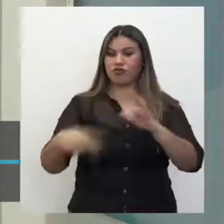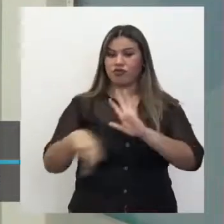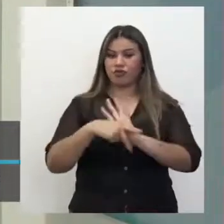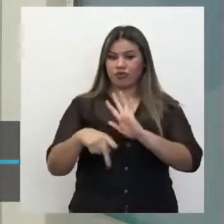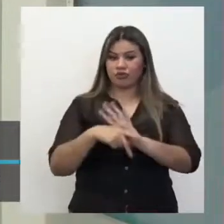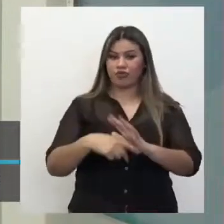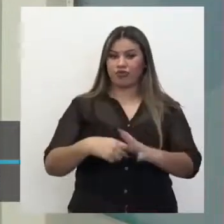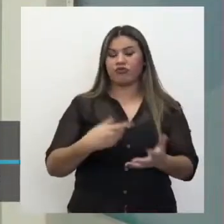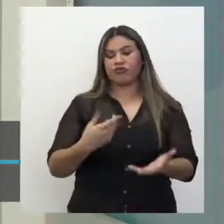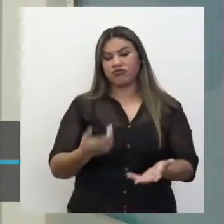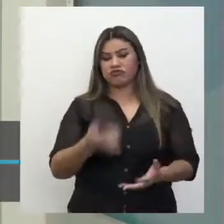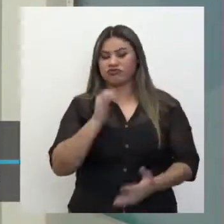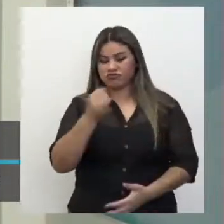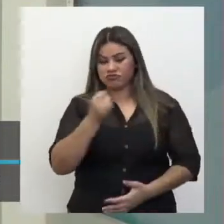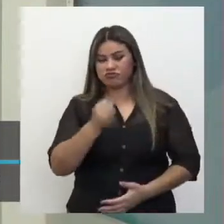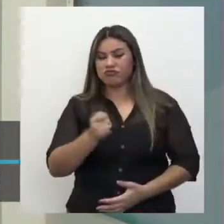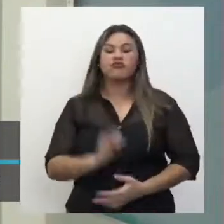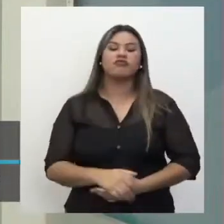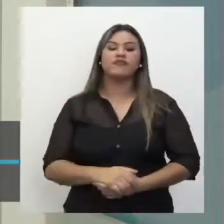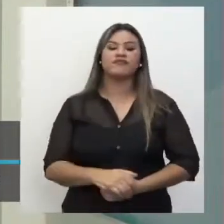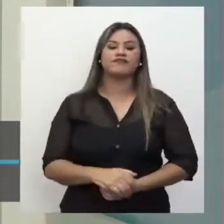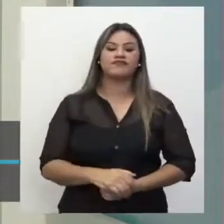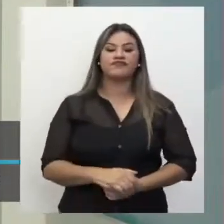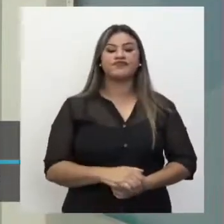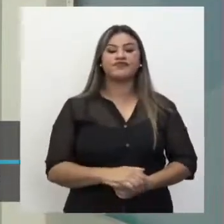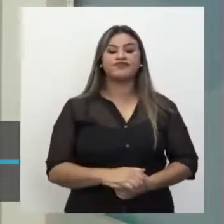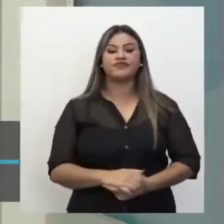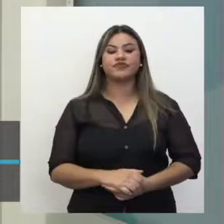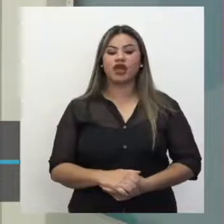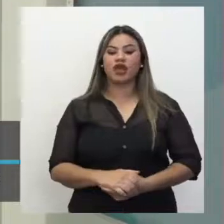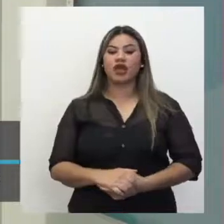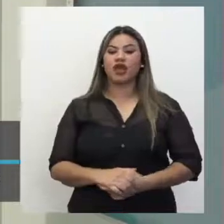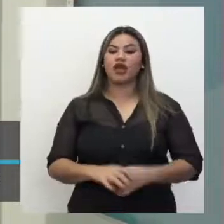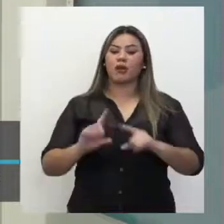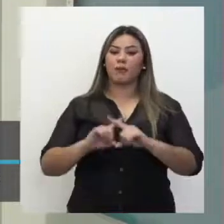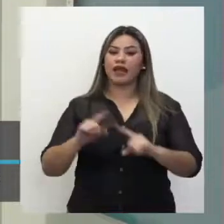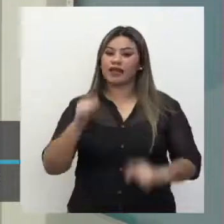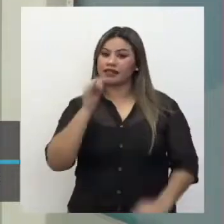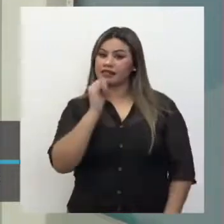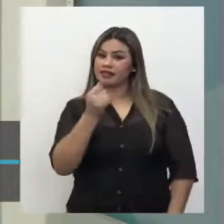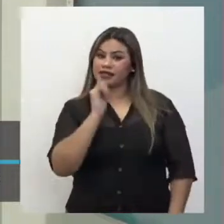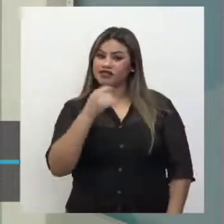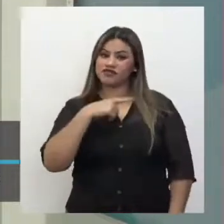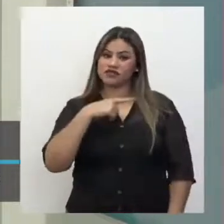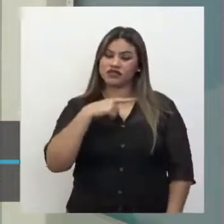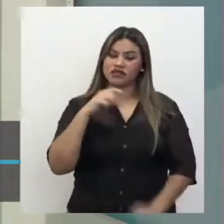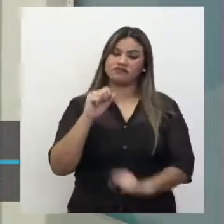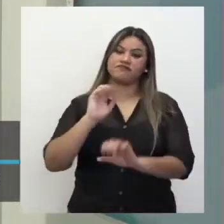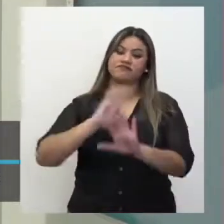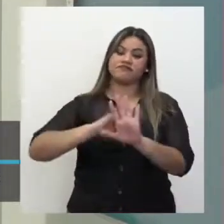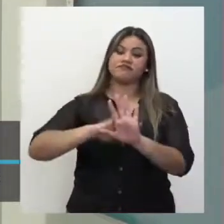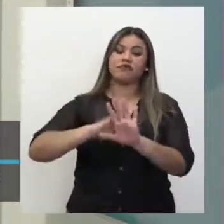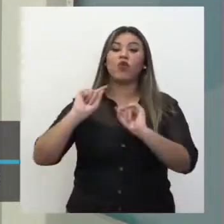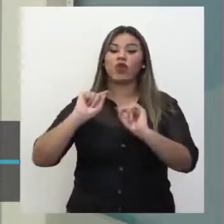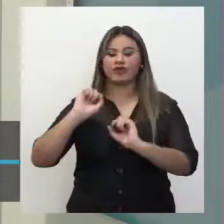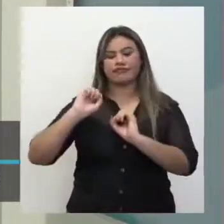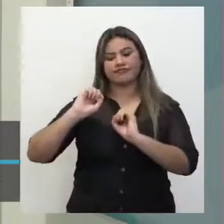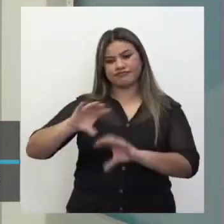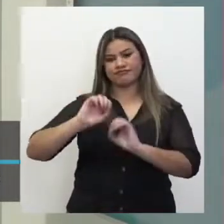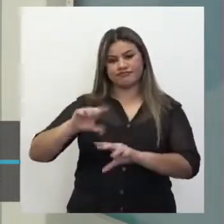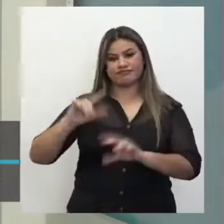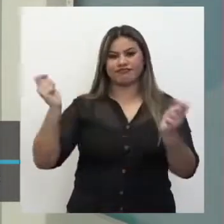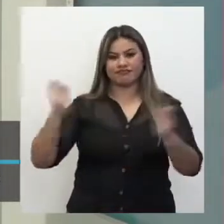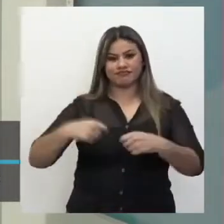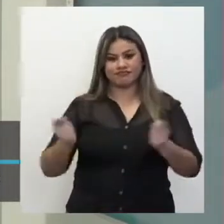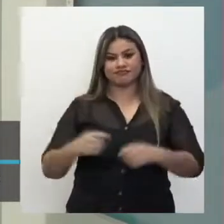aí. Mas a gente sempre tem, de fundo, numa narrativa, algum ensinamento, né? De qualquer forma, a